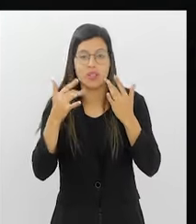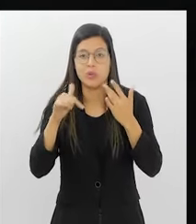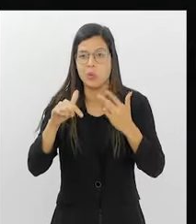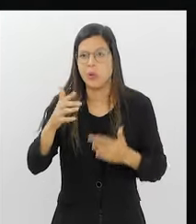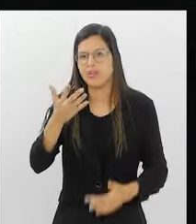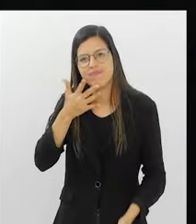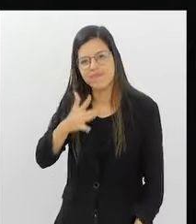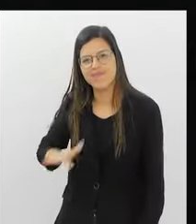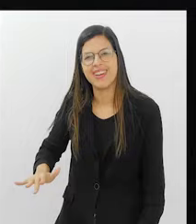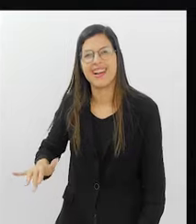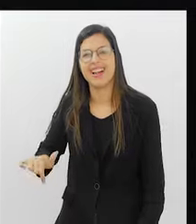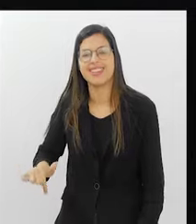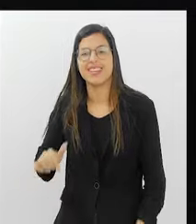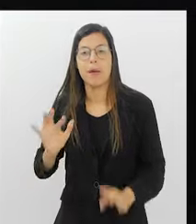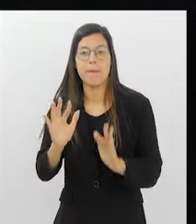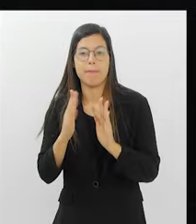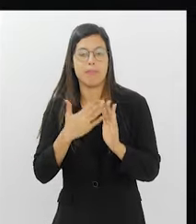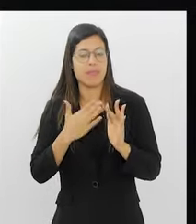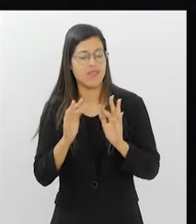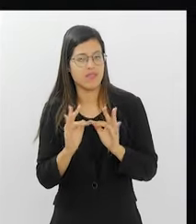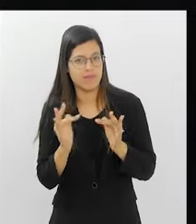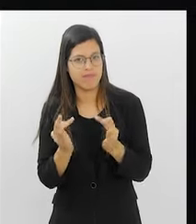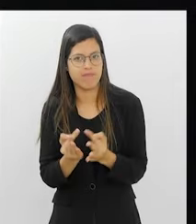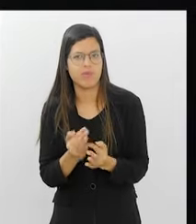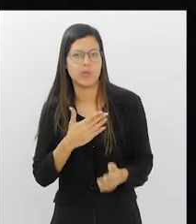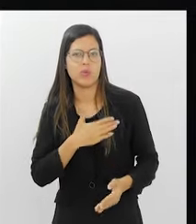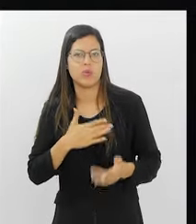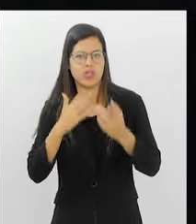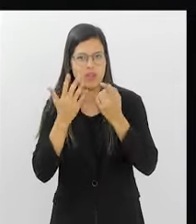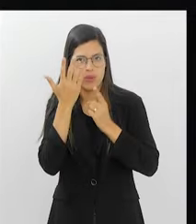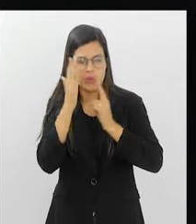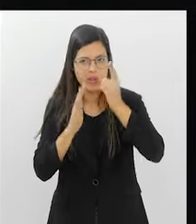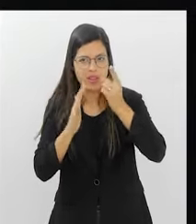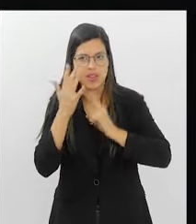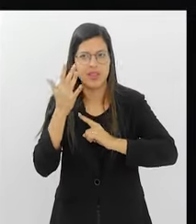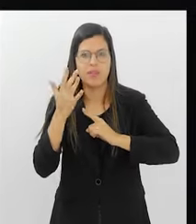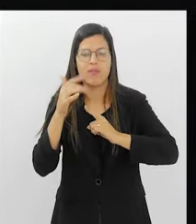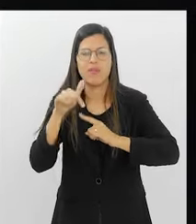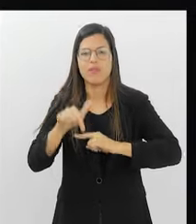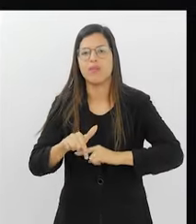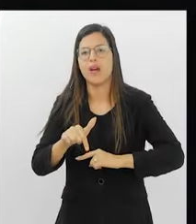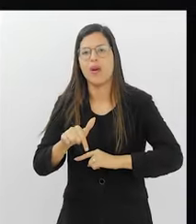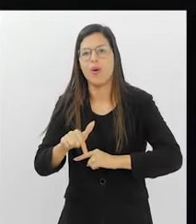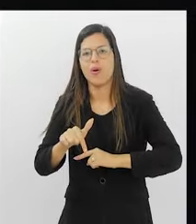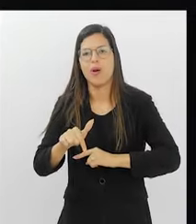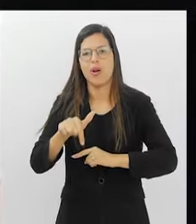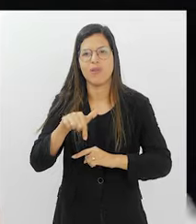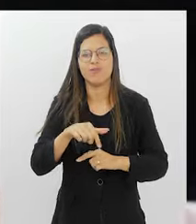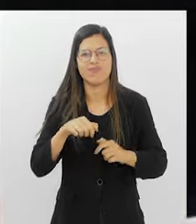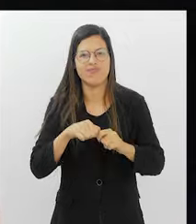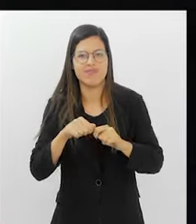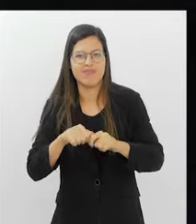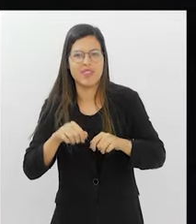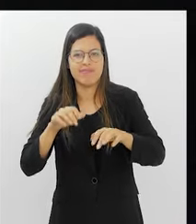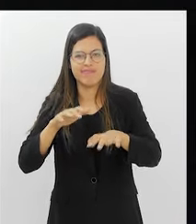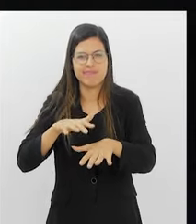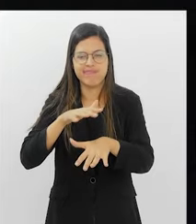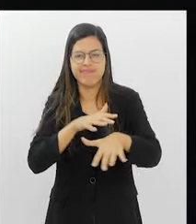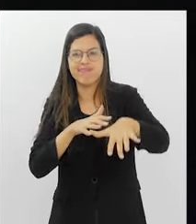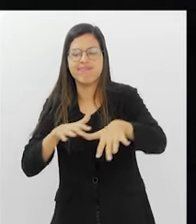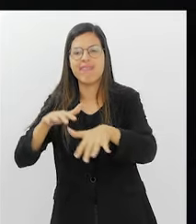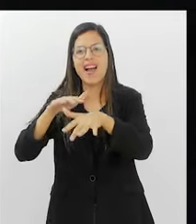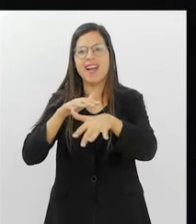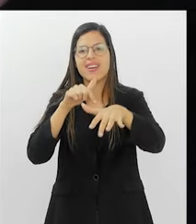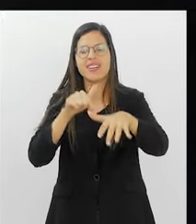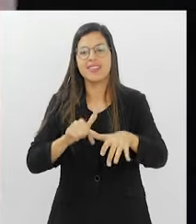pequenininha minha família gostava muito de Carnaval minha mãe saía na ala meu pai saía minha avó passeava comigo no meio dos